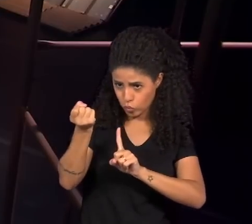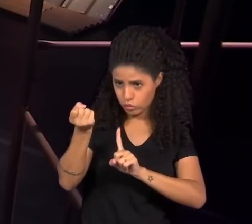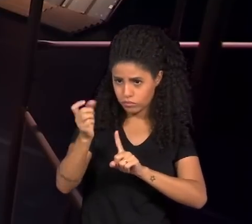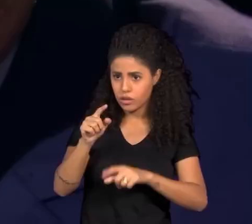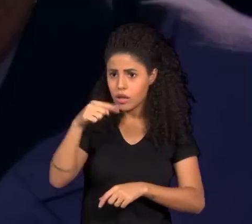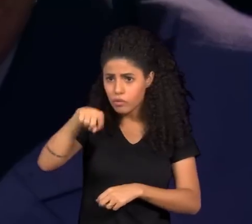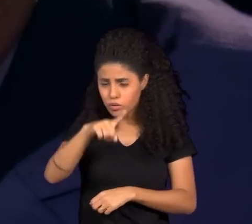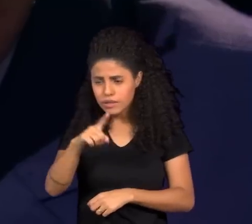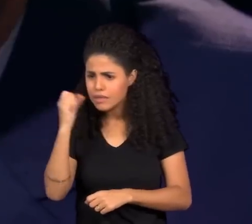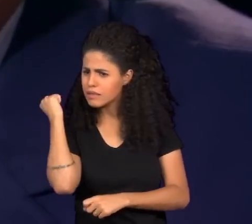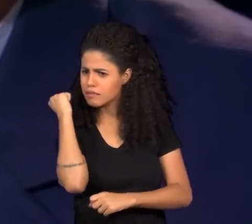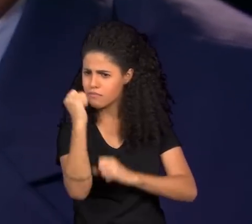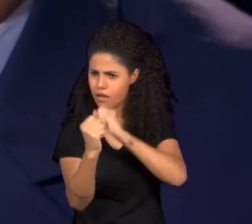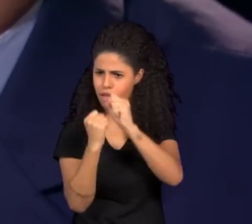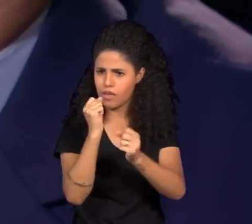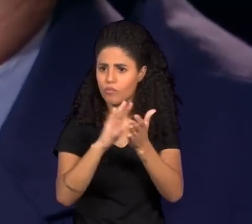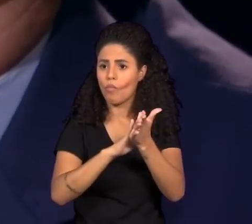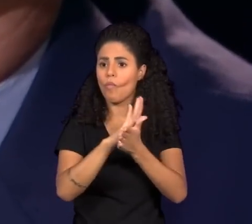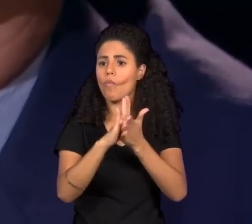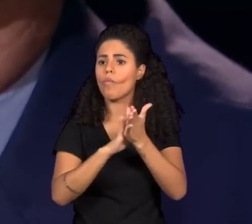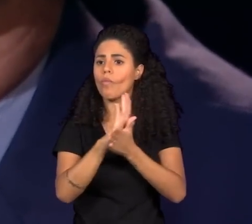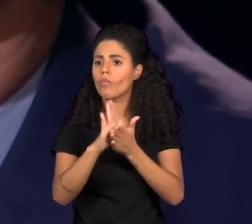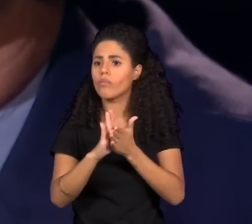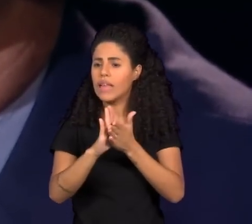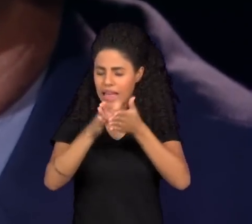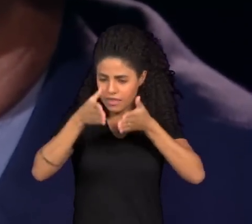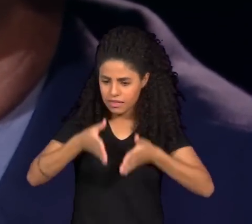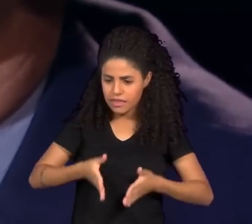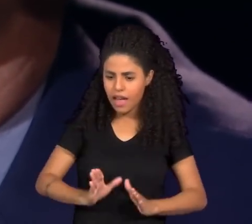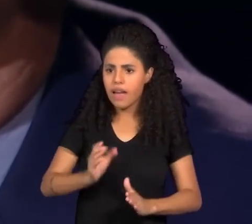matem, tragam as crianças que eu as crio.